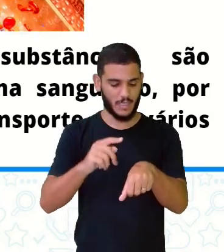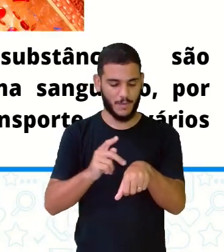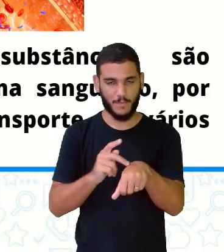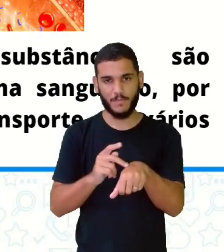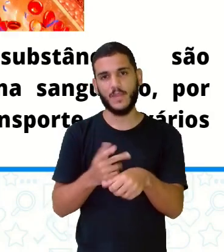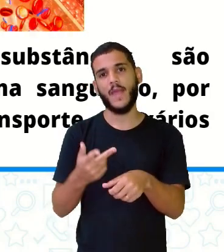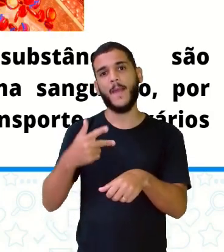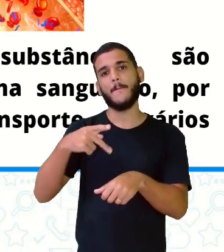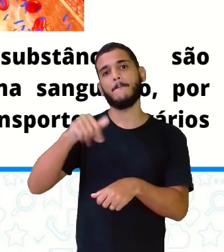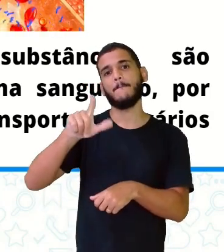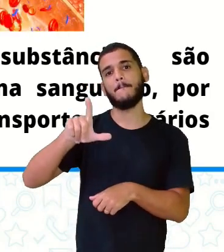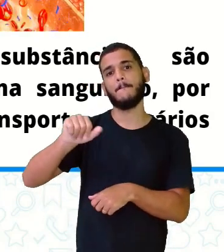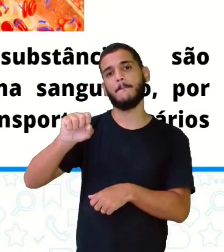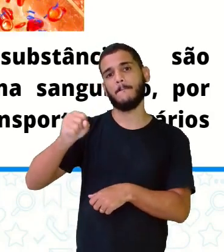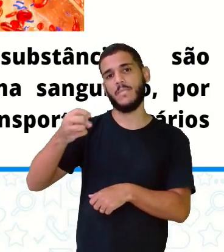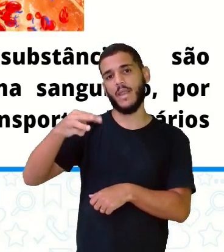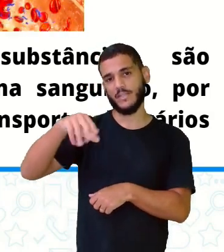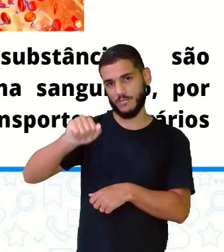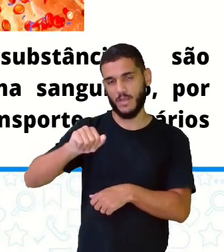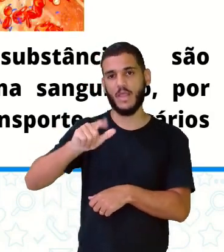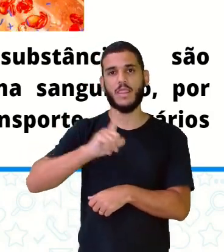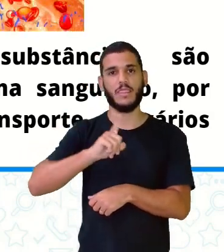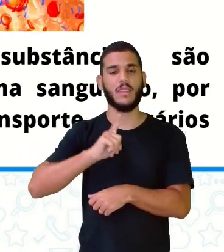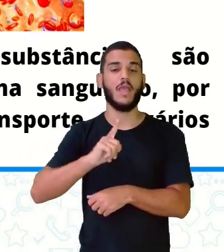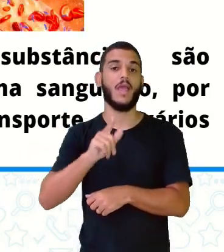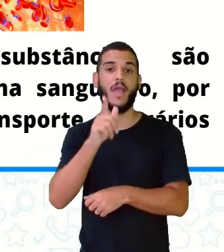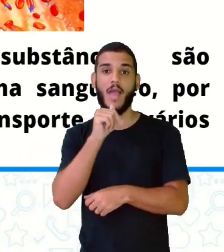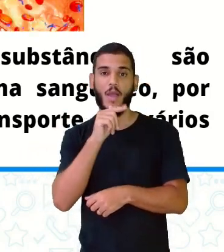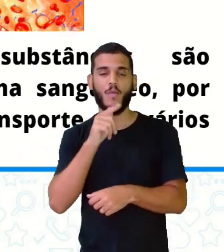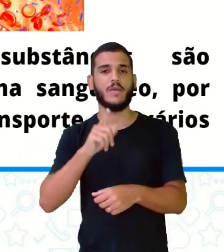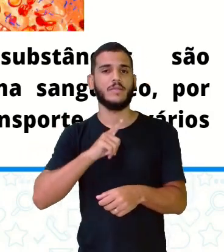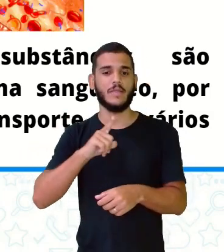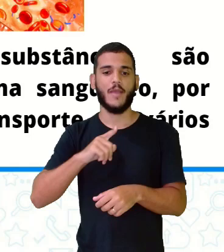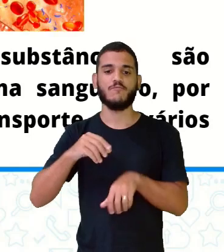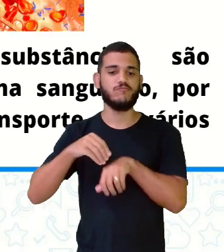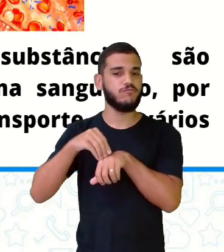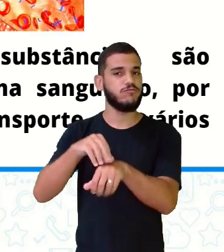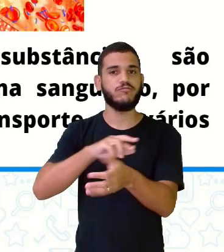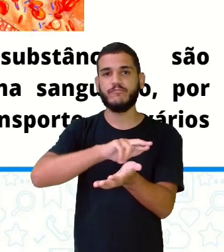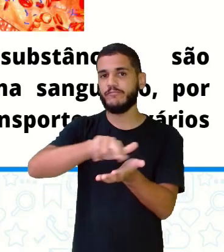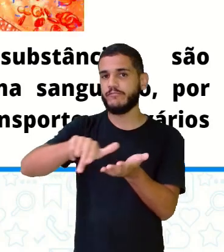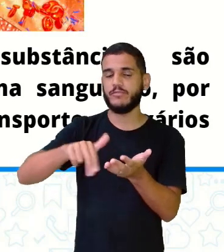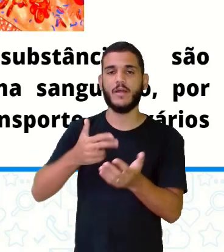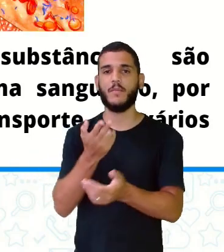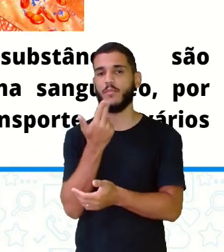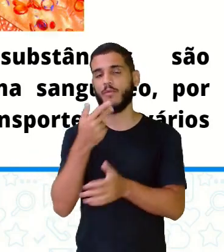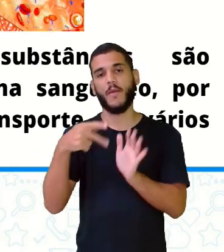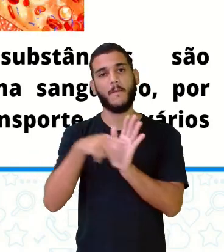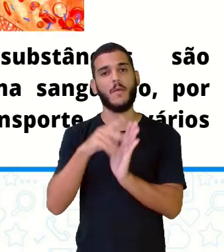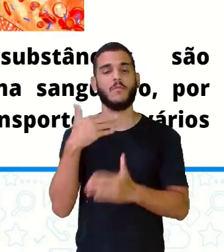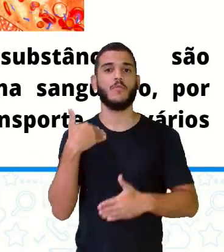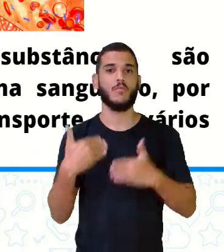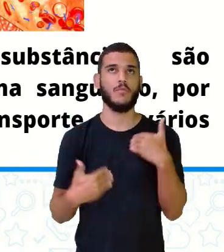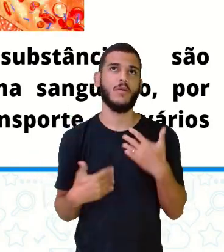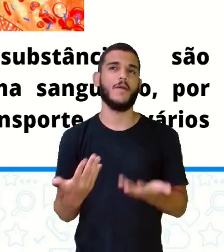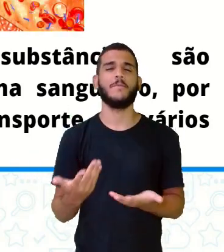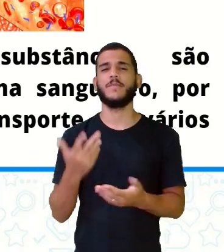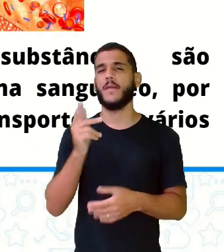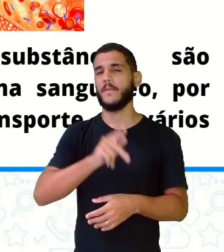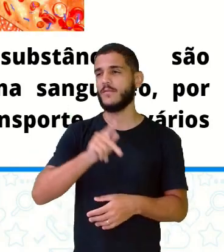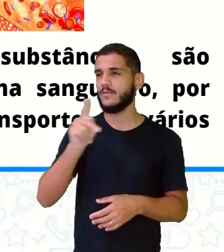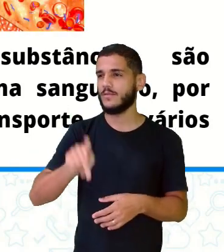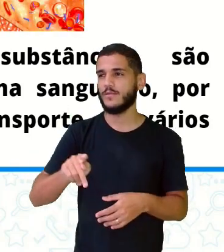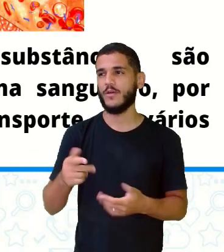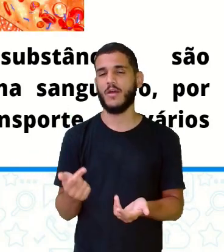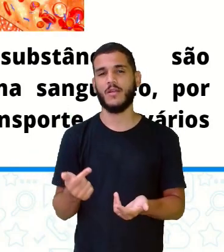é rico em água e garante o transporte de vários nutrientes pelo corpo. Ah, professora, mas